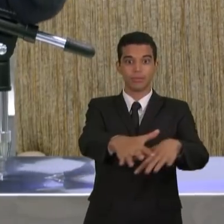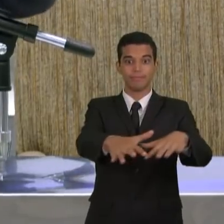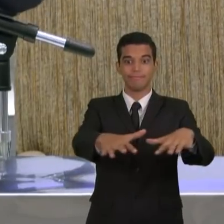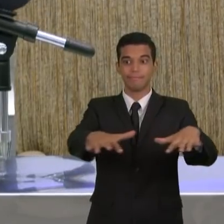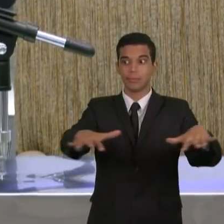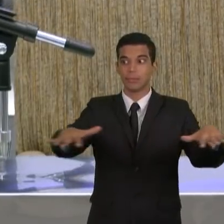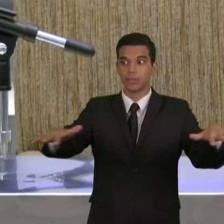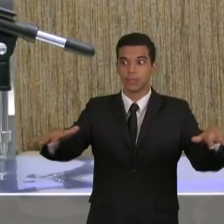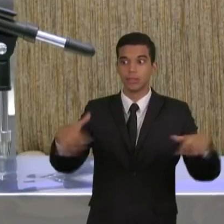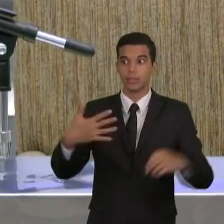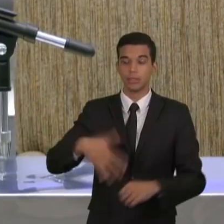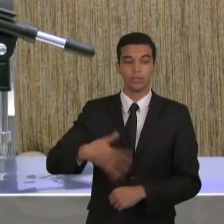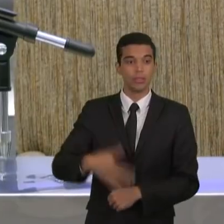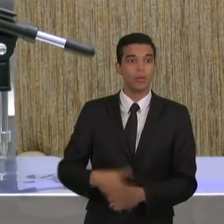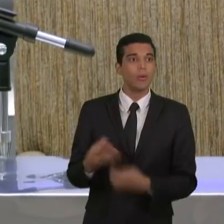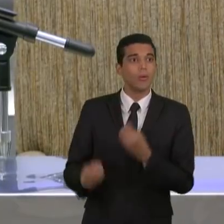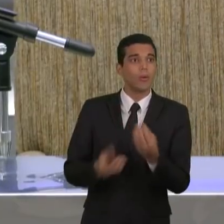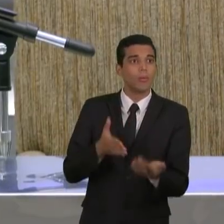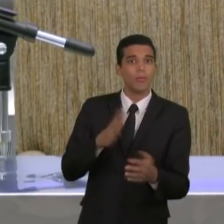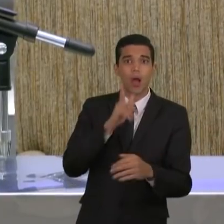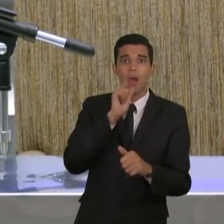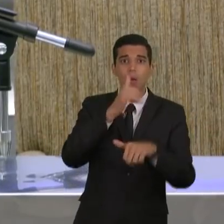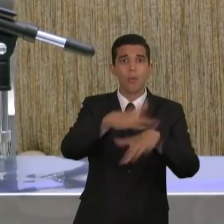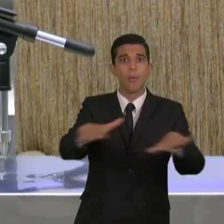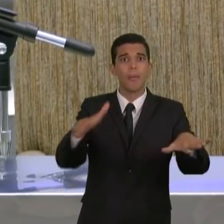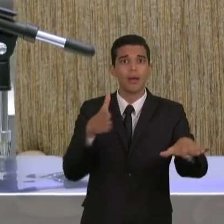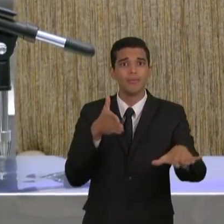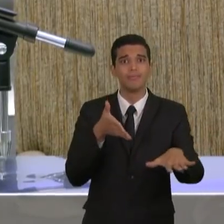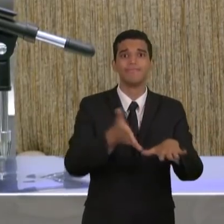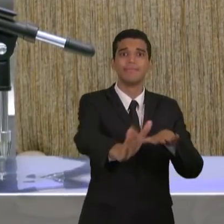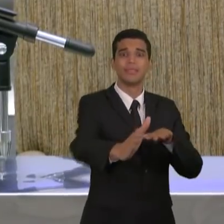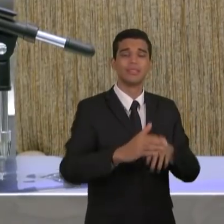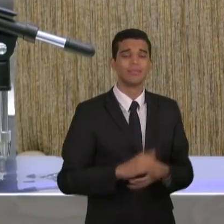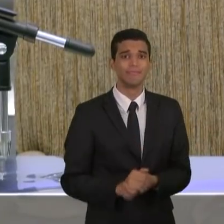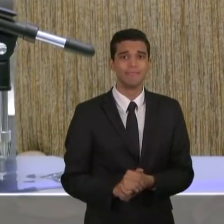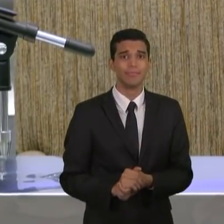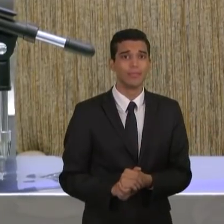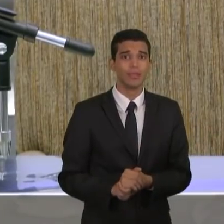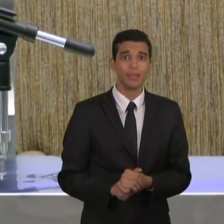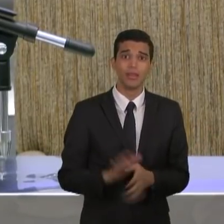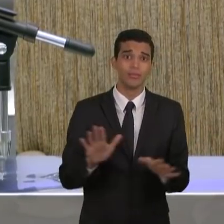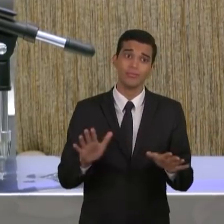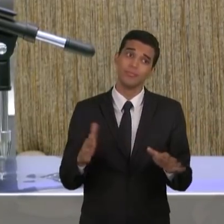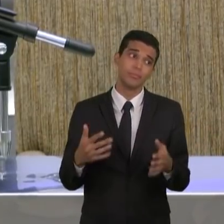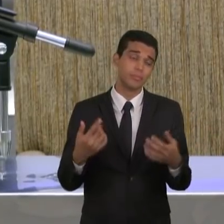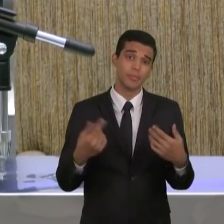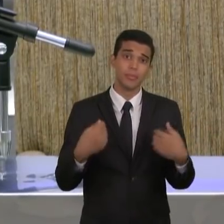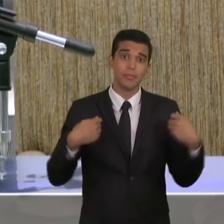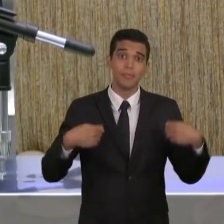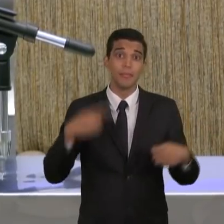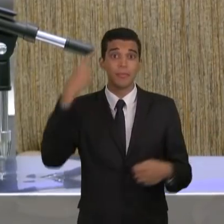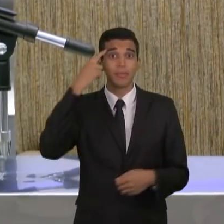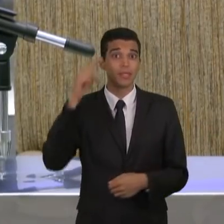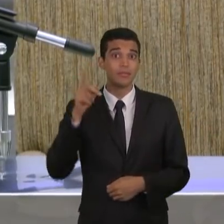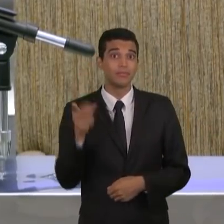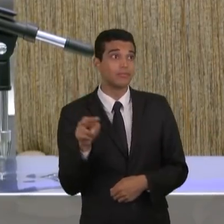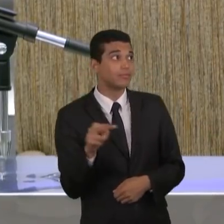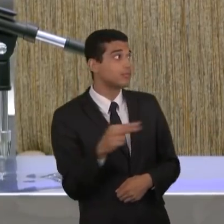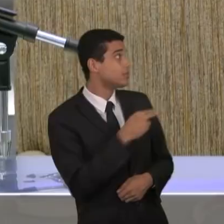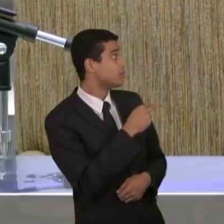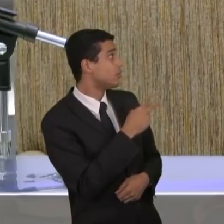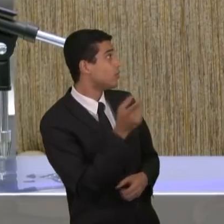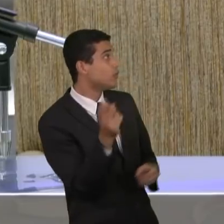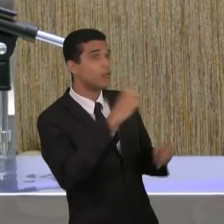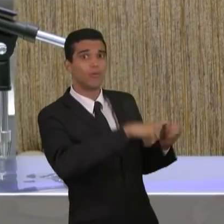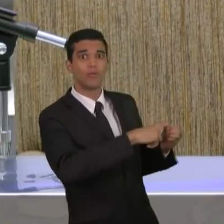para pegar ele prender ele e trazer de volta para a escravidão e na frente